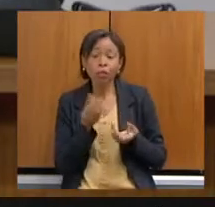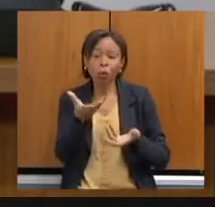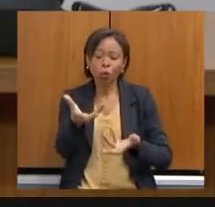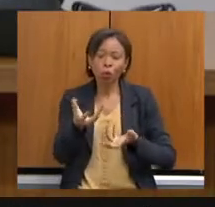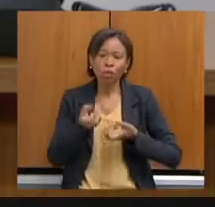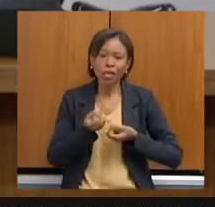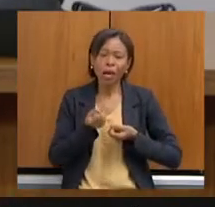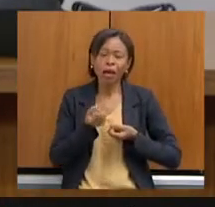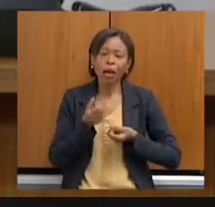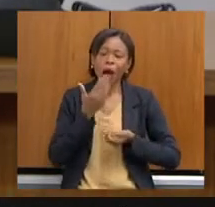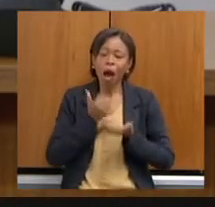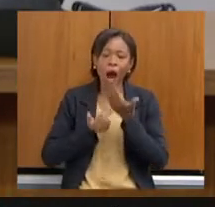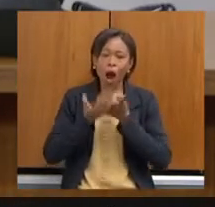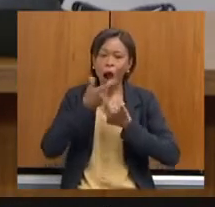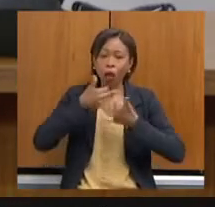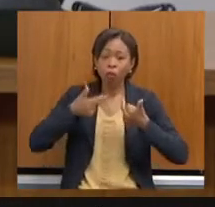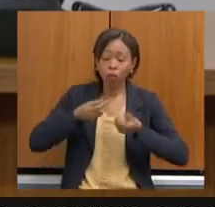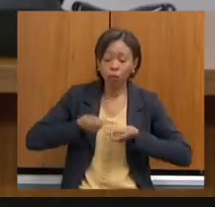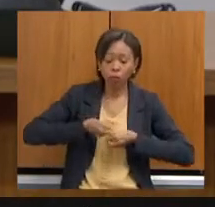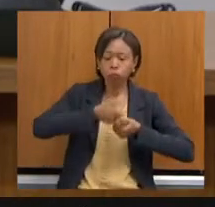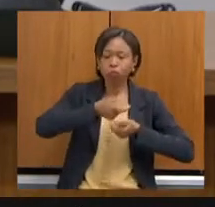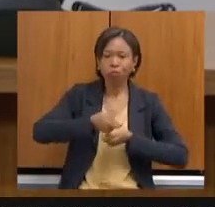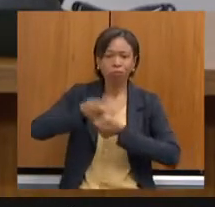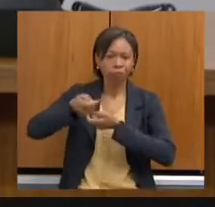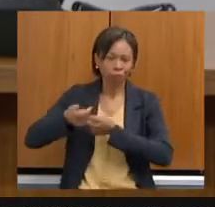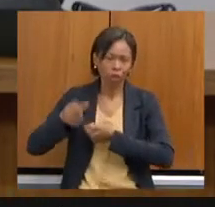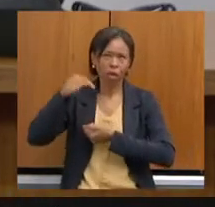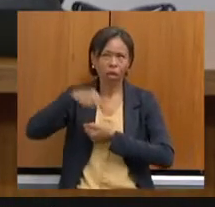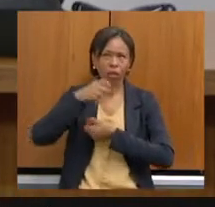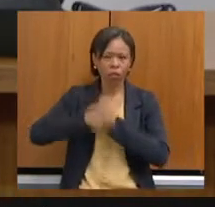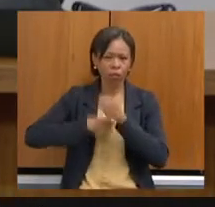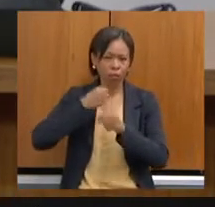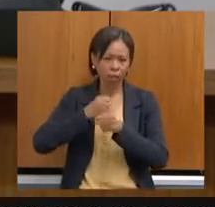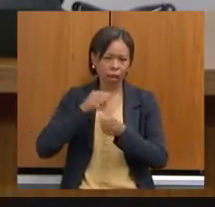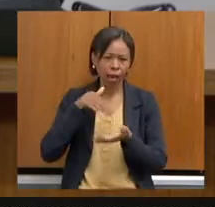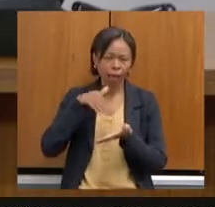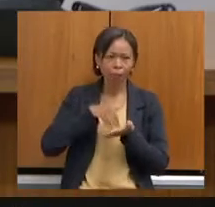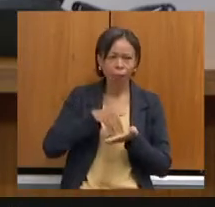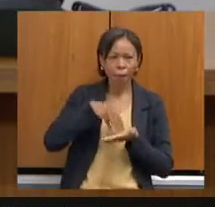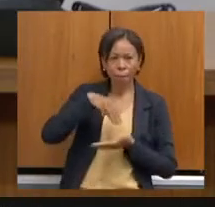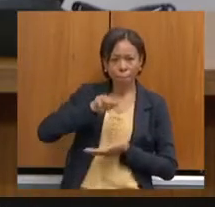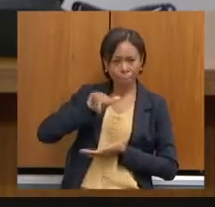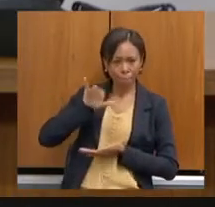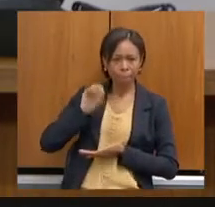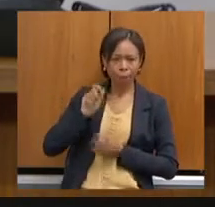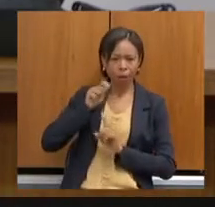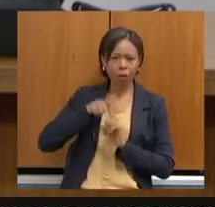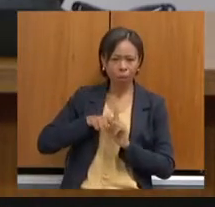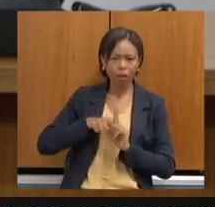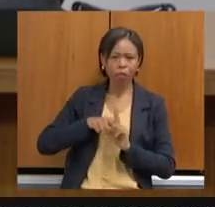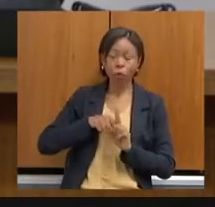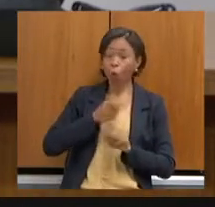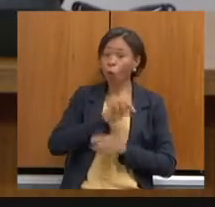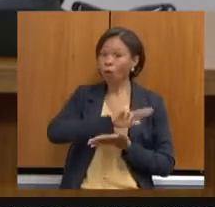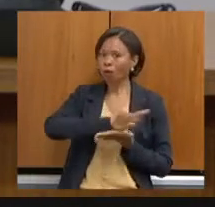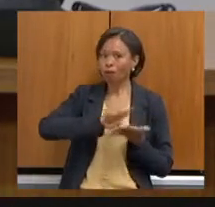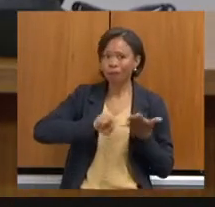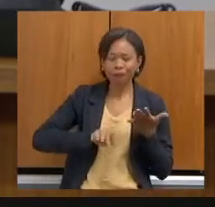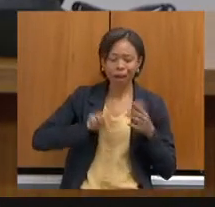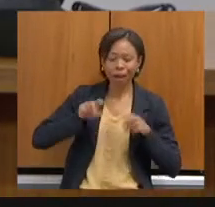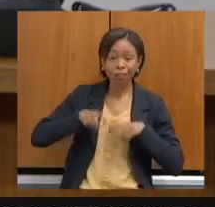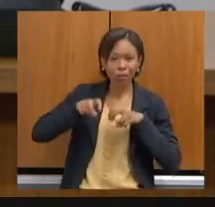simultânea somente este ano até o mês de maio 1640 agricultores familiares foram